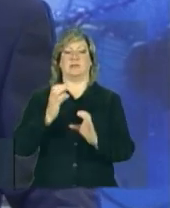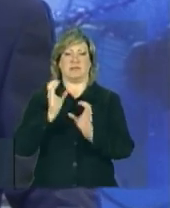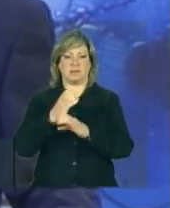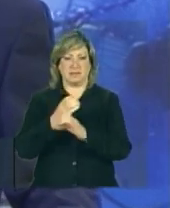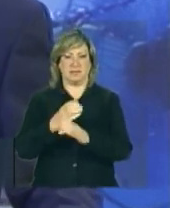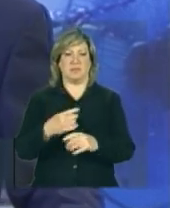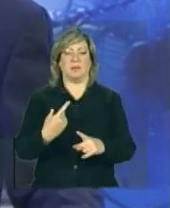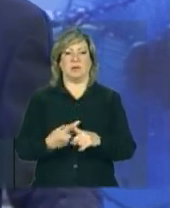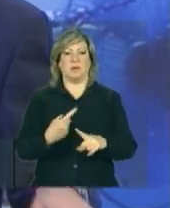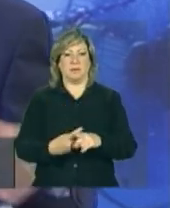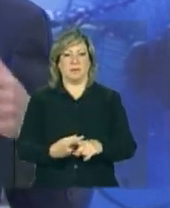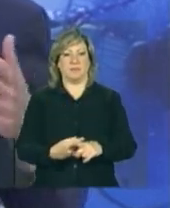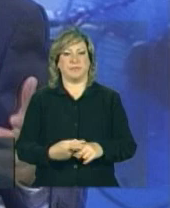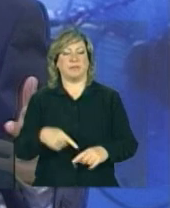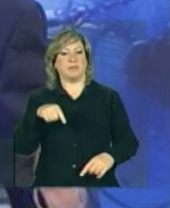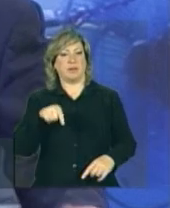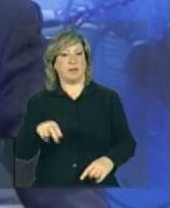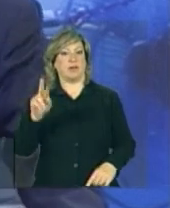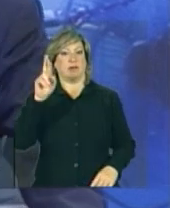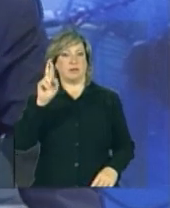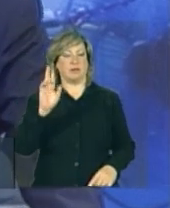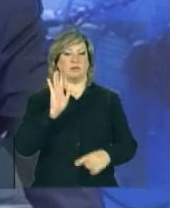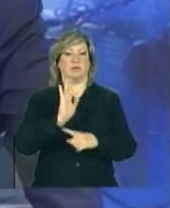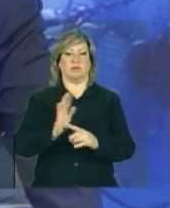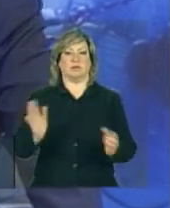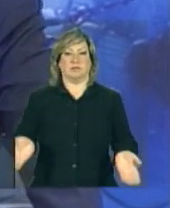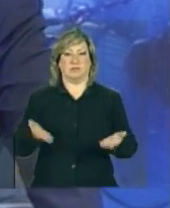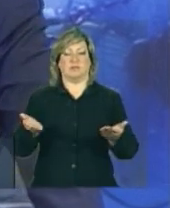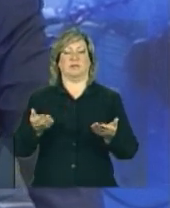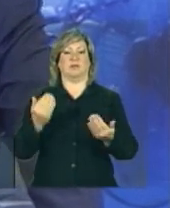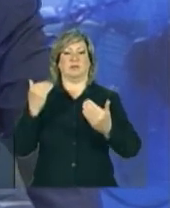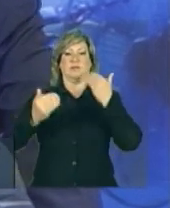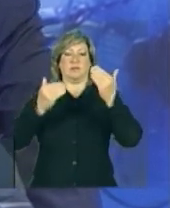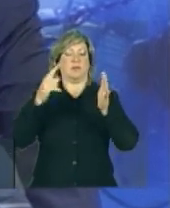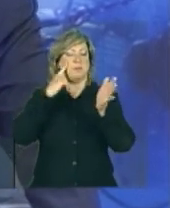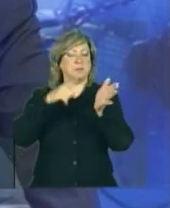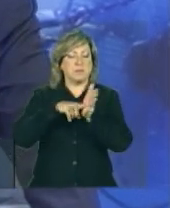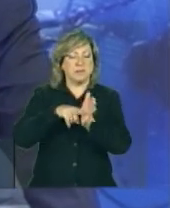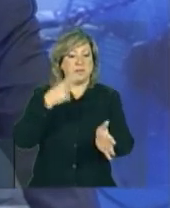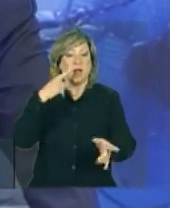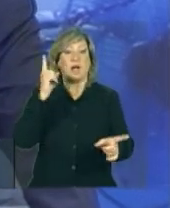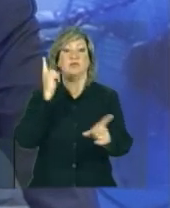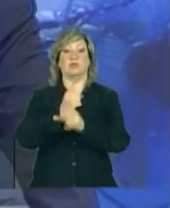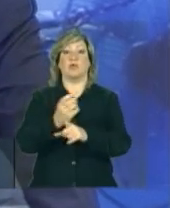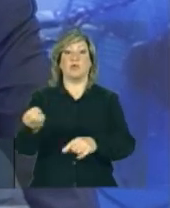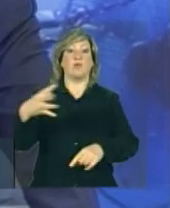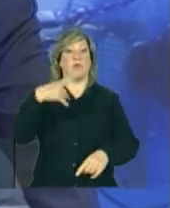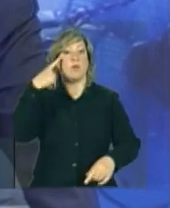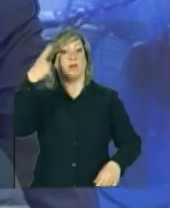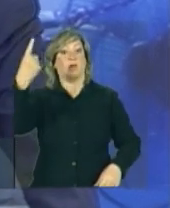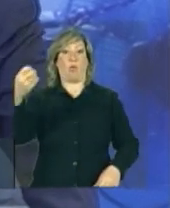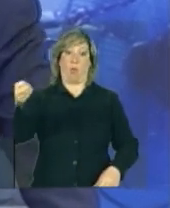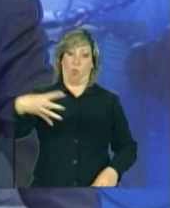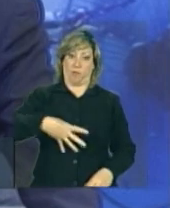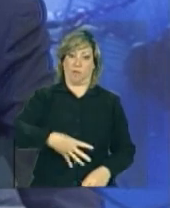É responsável por estimular o desenvolvimento de pesquisa e descoberta de soluções inovadoras.